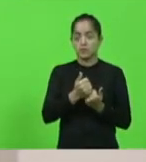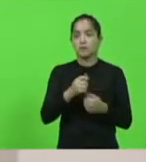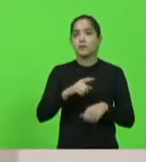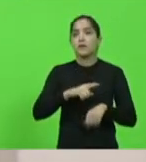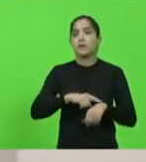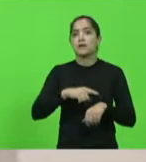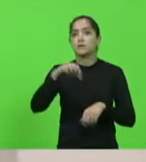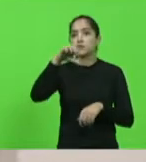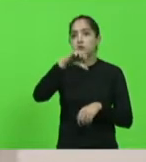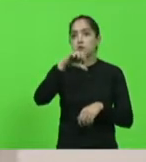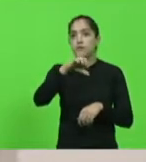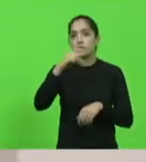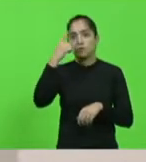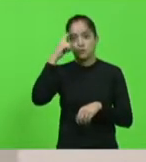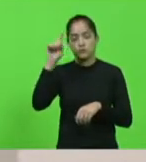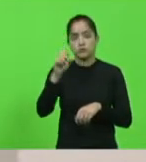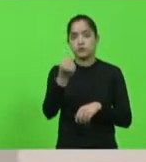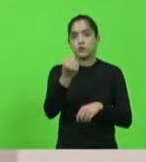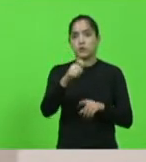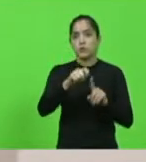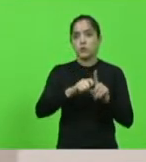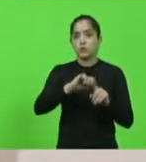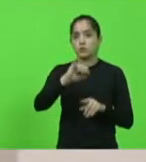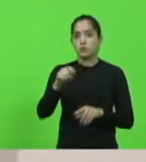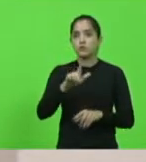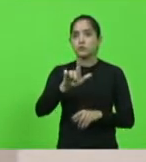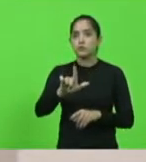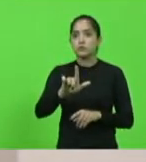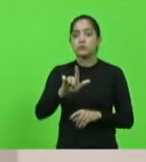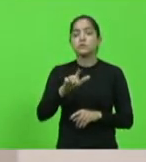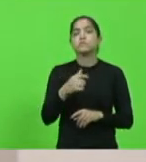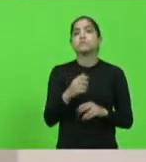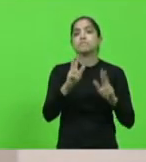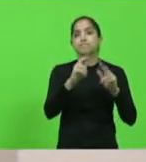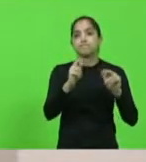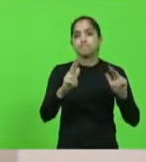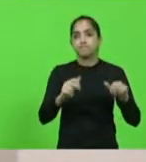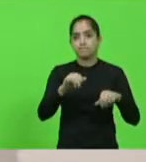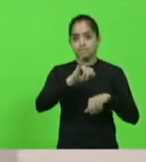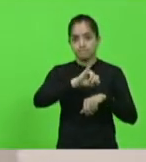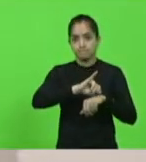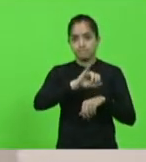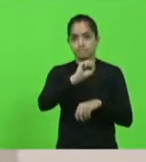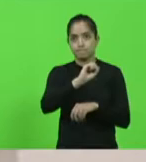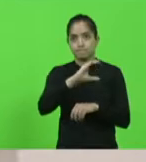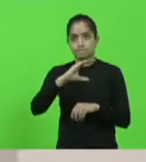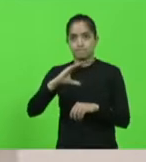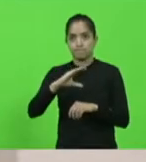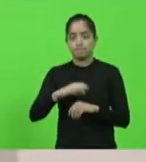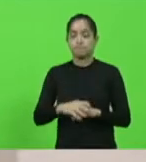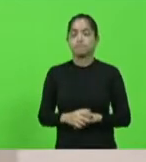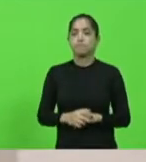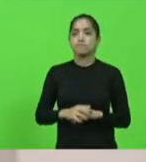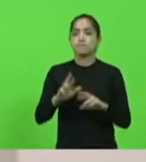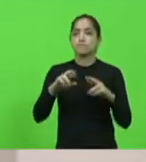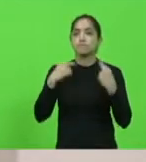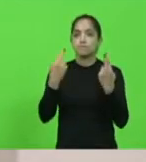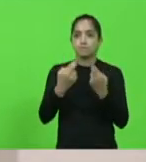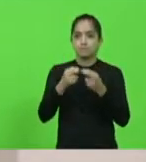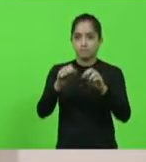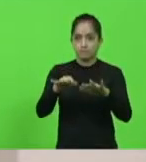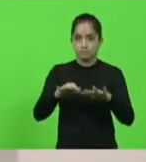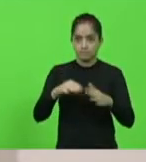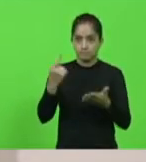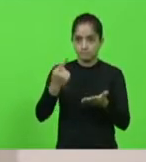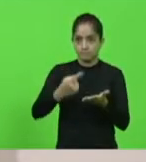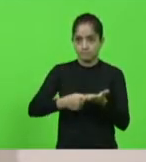horas do dia 8 do mês de julho de 2021, nesta cidade de Florianópolis, reuniu-se a Assembleia Legislativa em sessão ordinária. Havendo